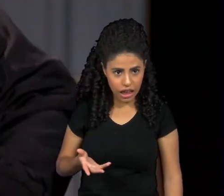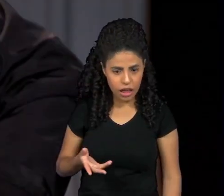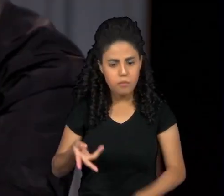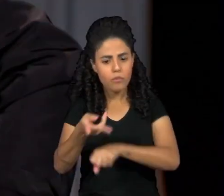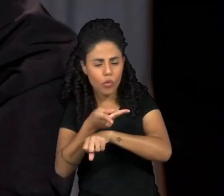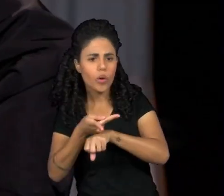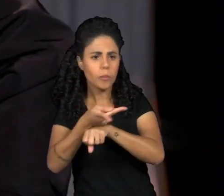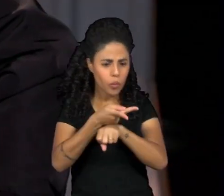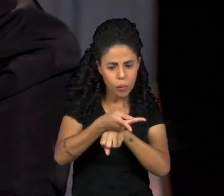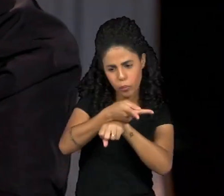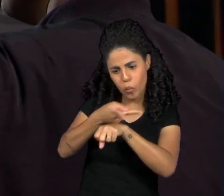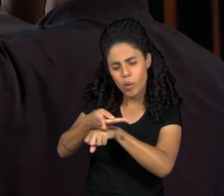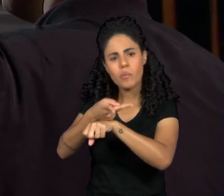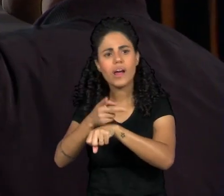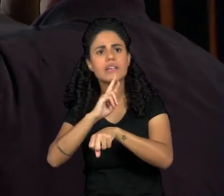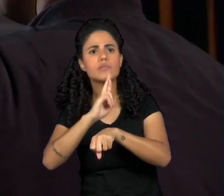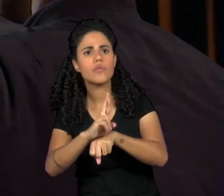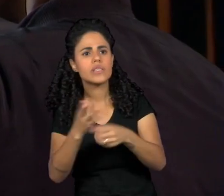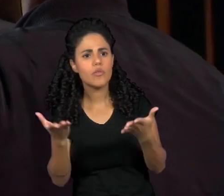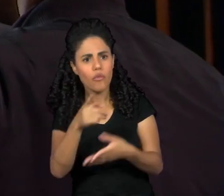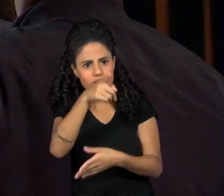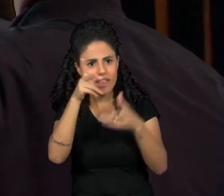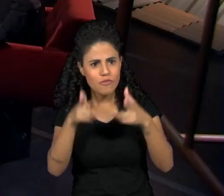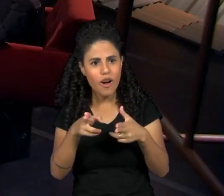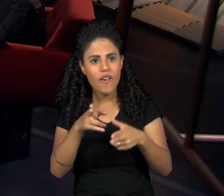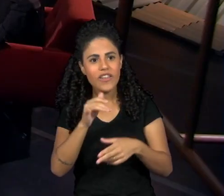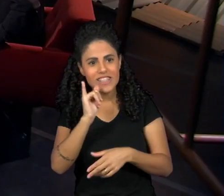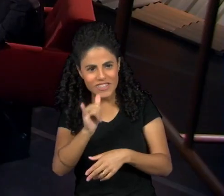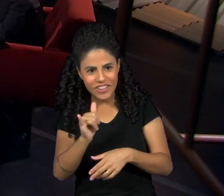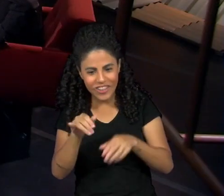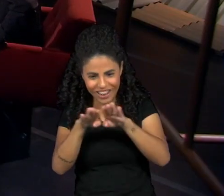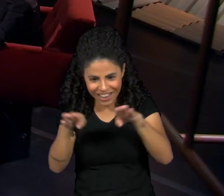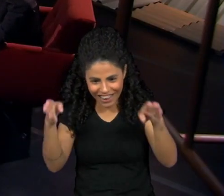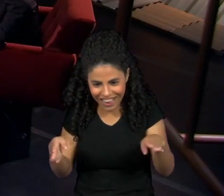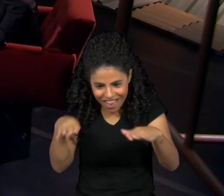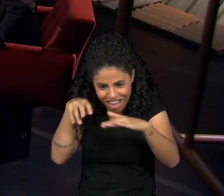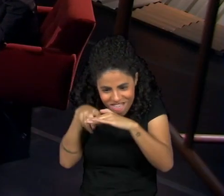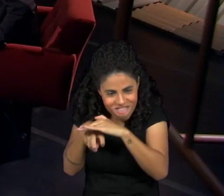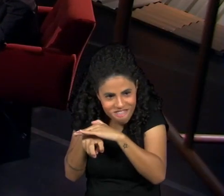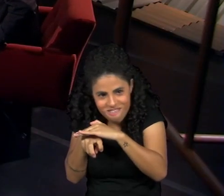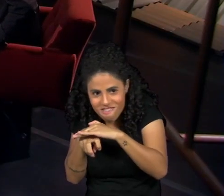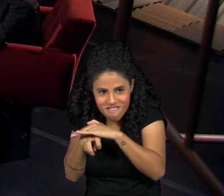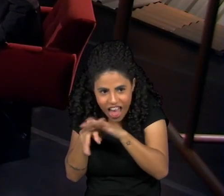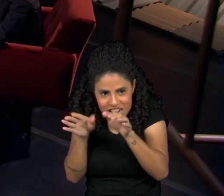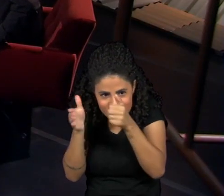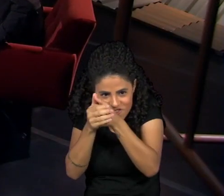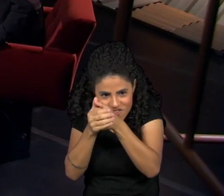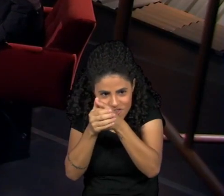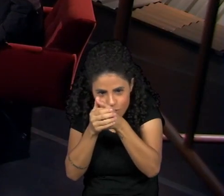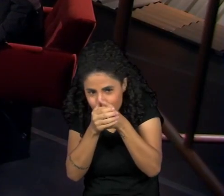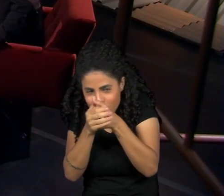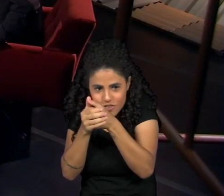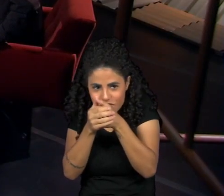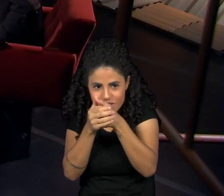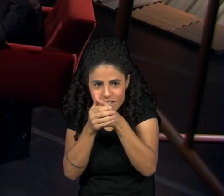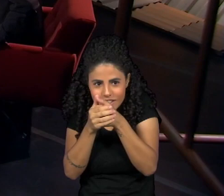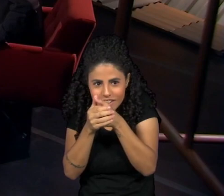procurando? Talvez. Que nem você debaixo da mesa? Talvez, para ver se ela iria desistir de me procurar.